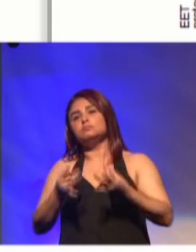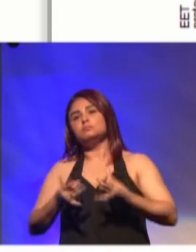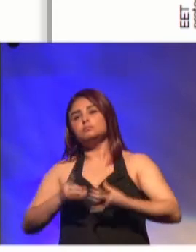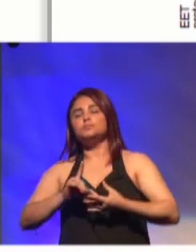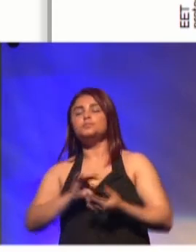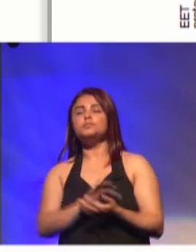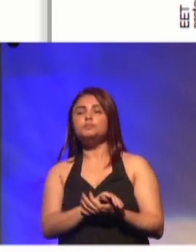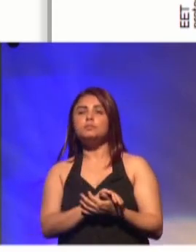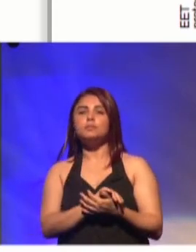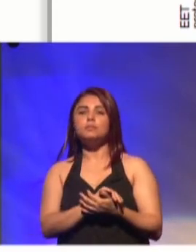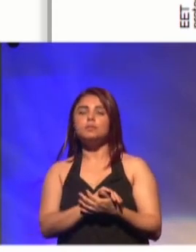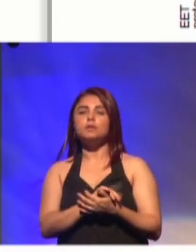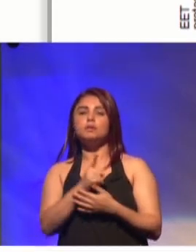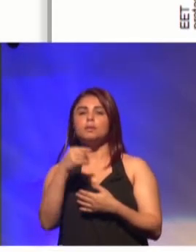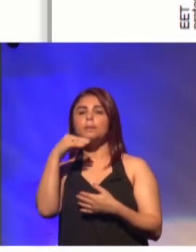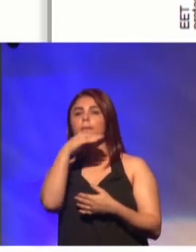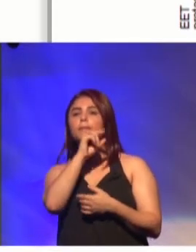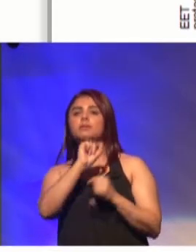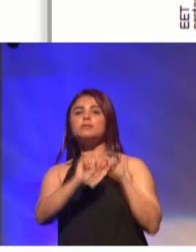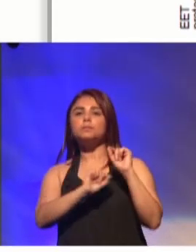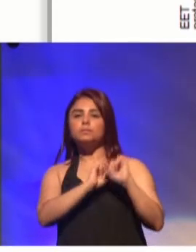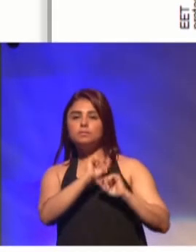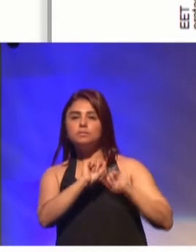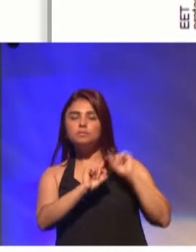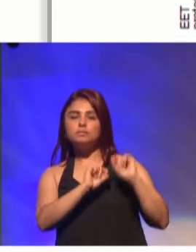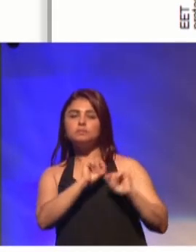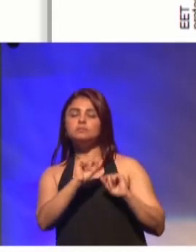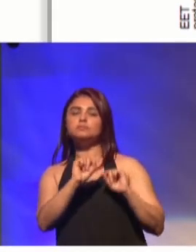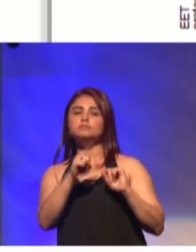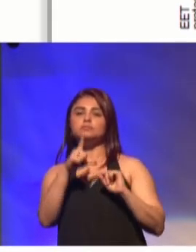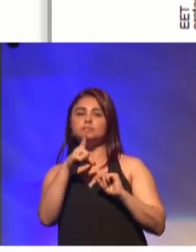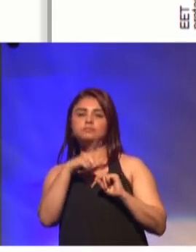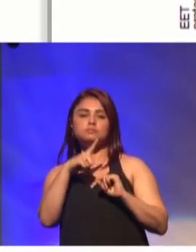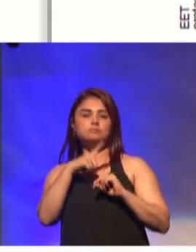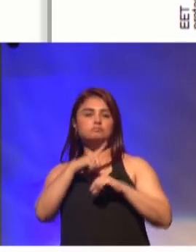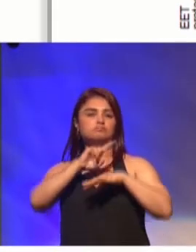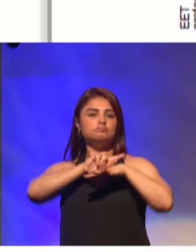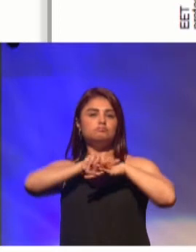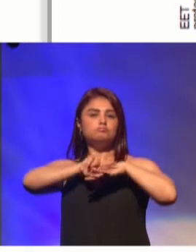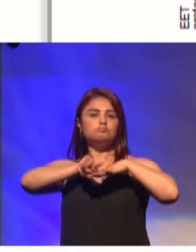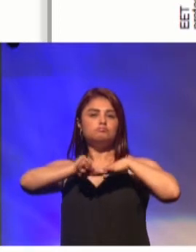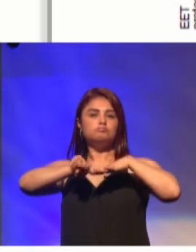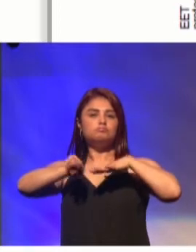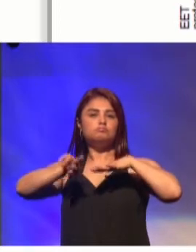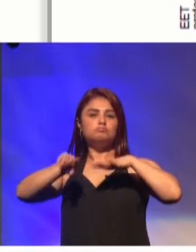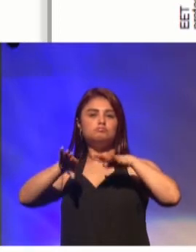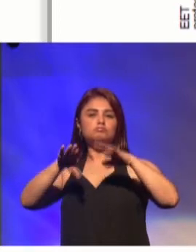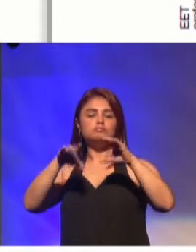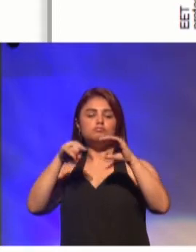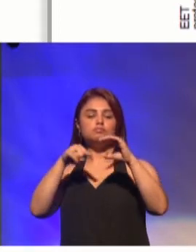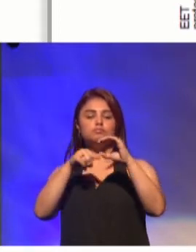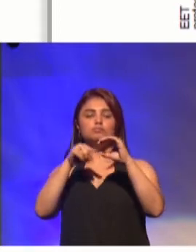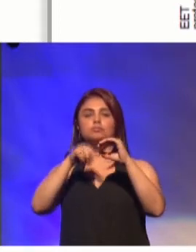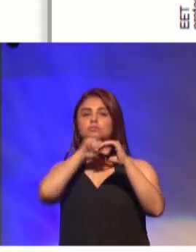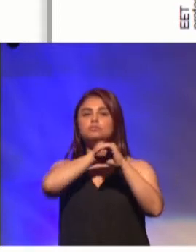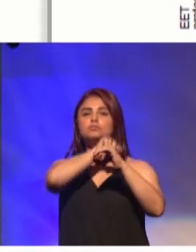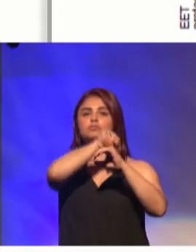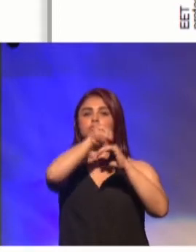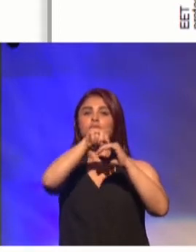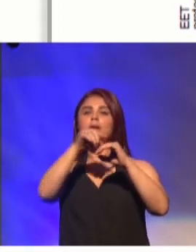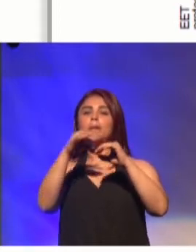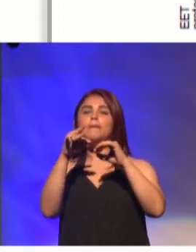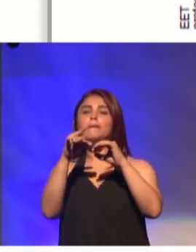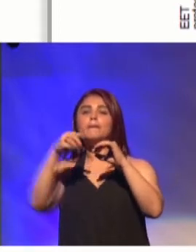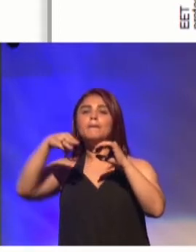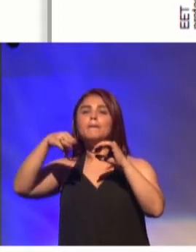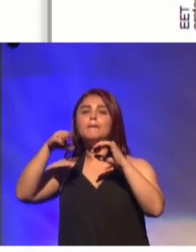aos mecanismos. Aqui, só para vocês terem uma ideia de uma variedade enorme de sinalizadores celulares ao nível da